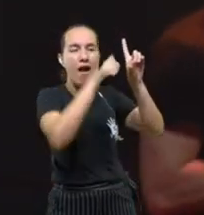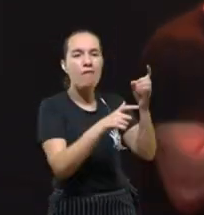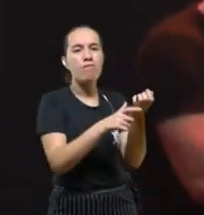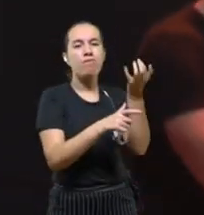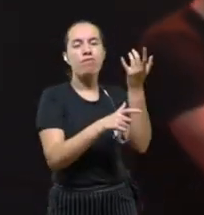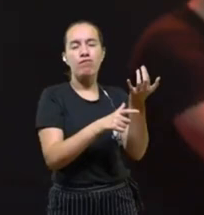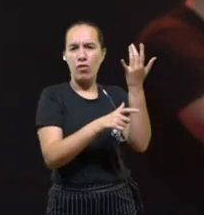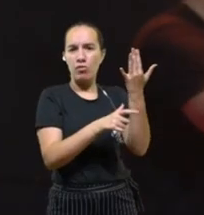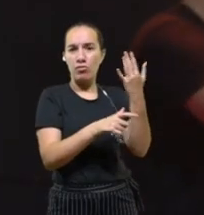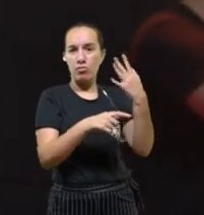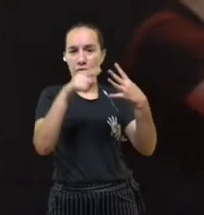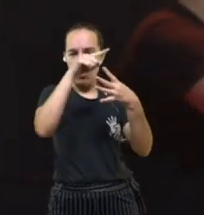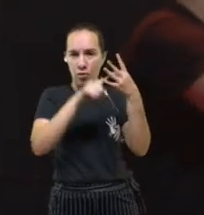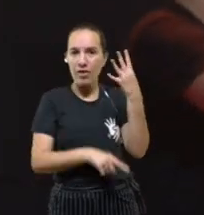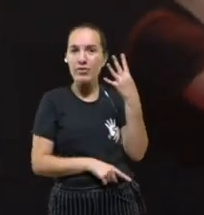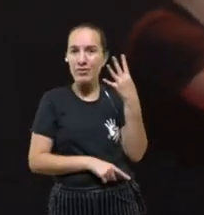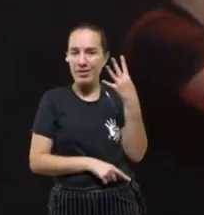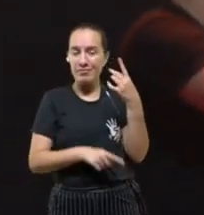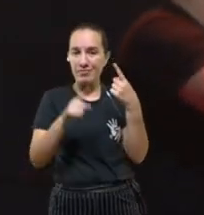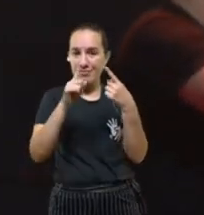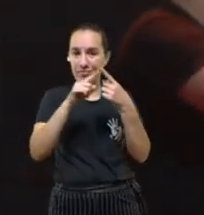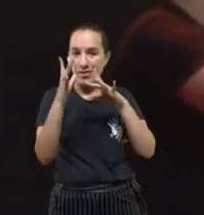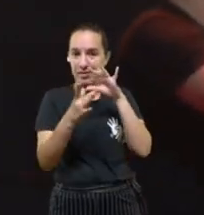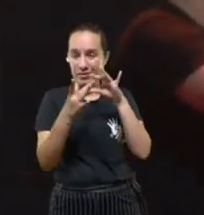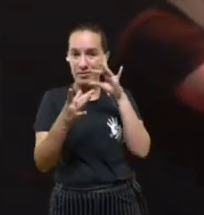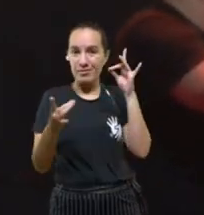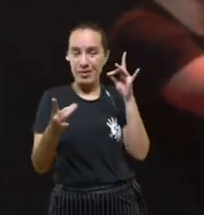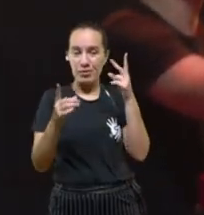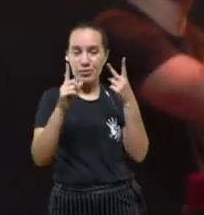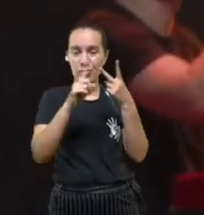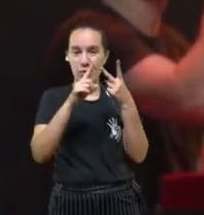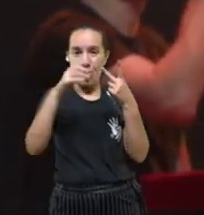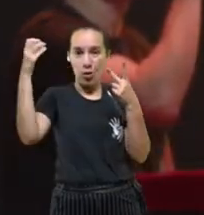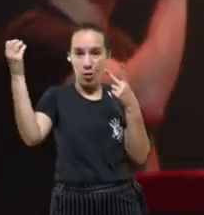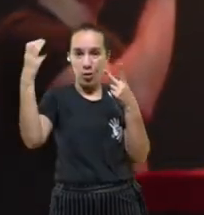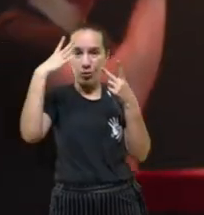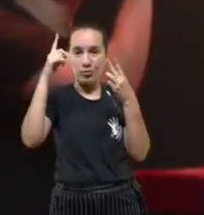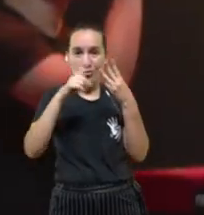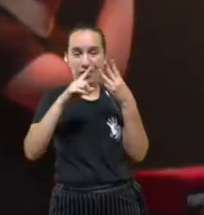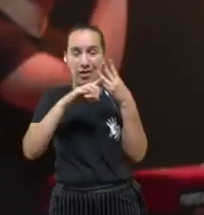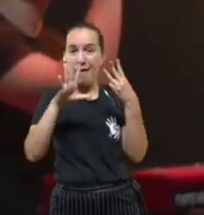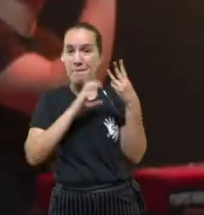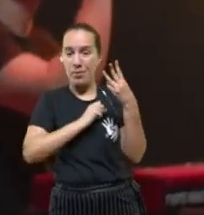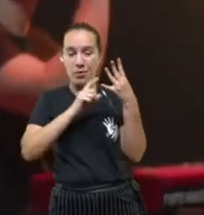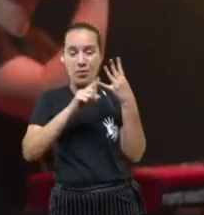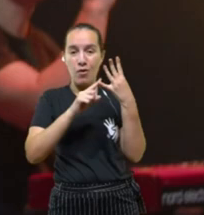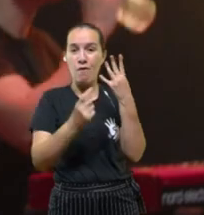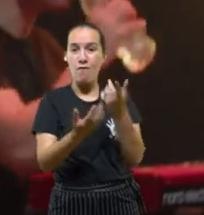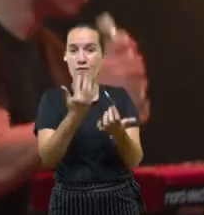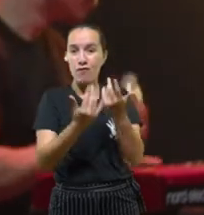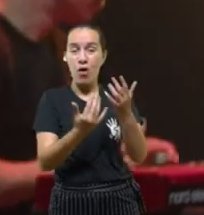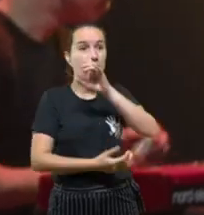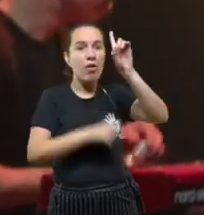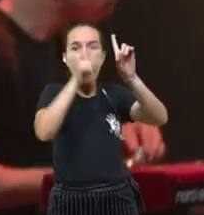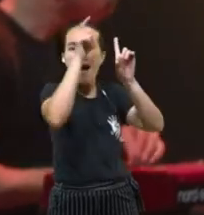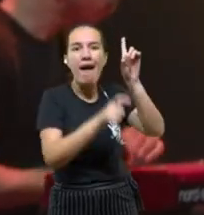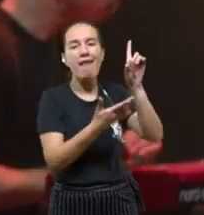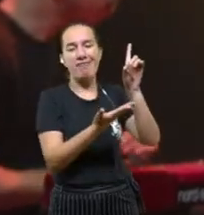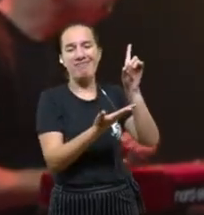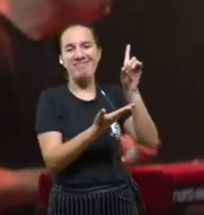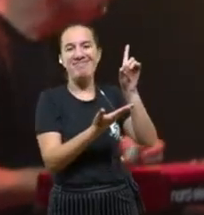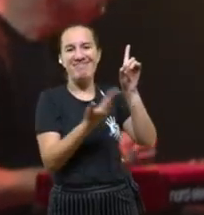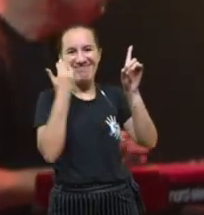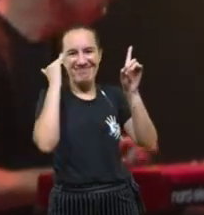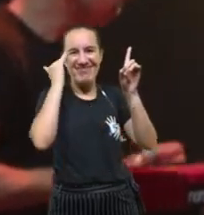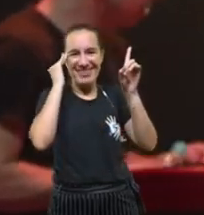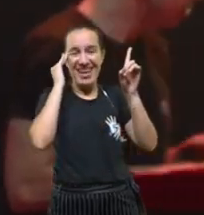consumidor. E hoje eu entendo esse lado do Deus é amor e